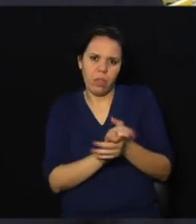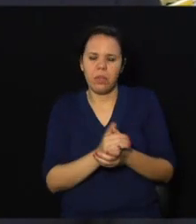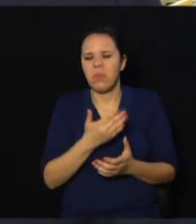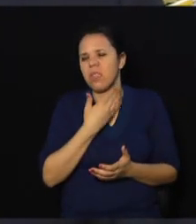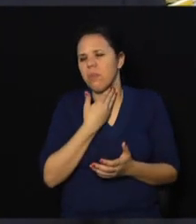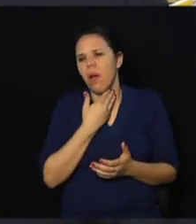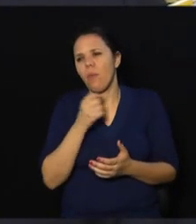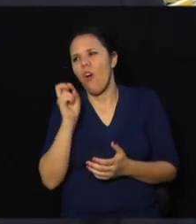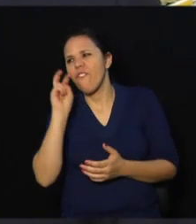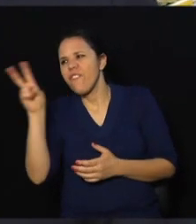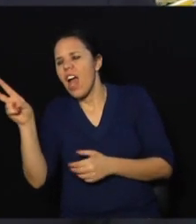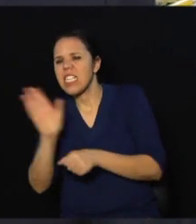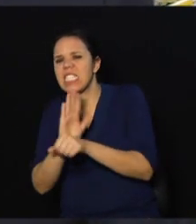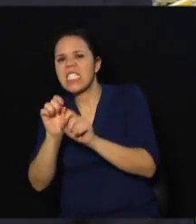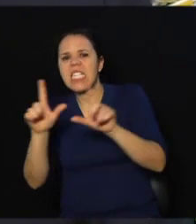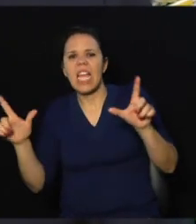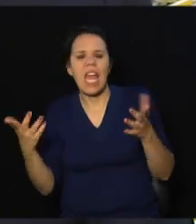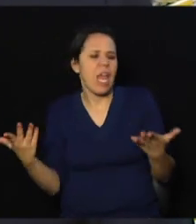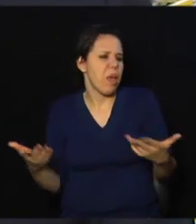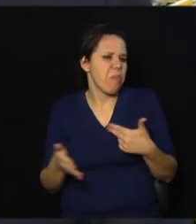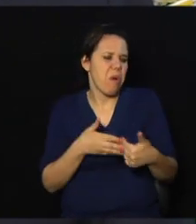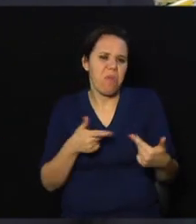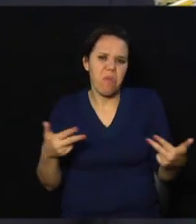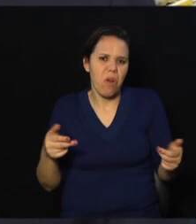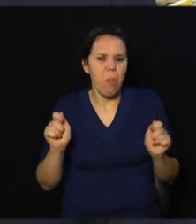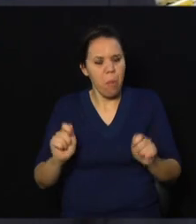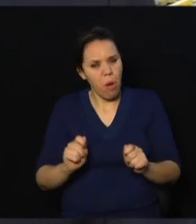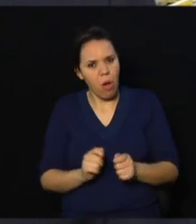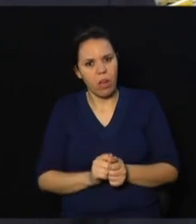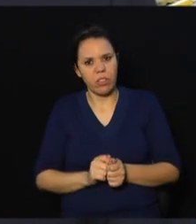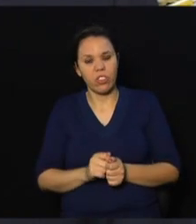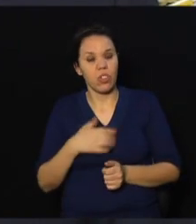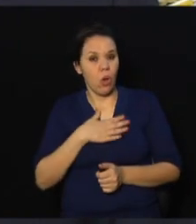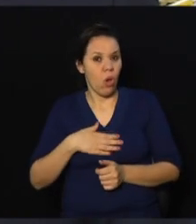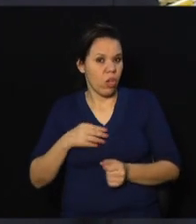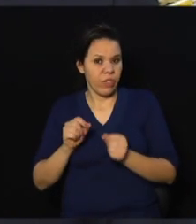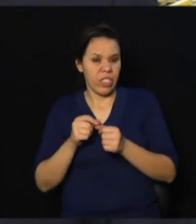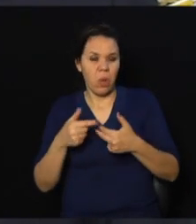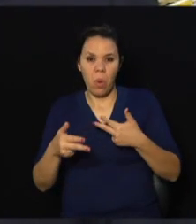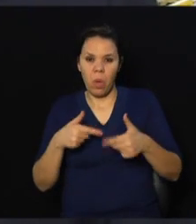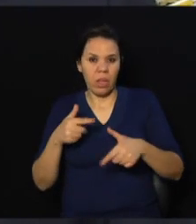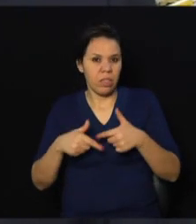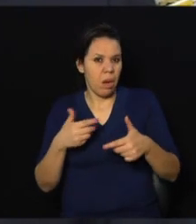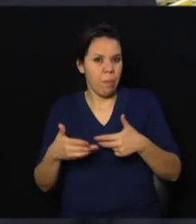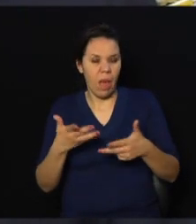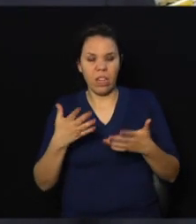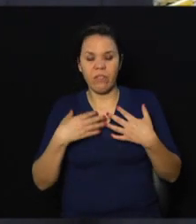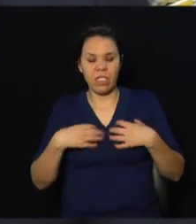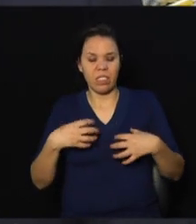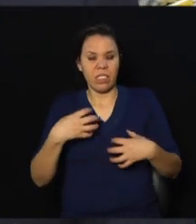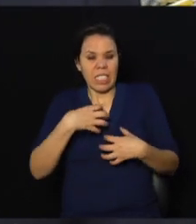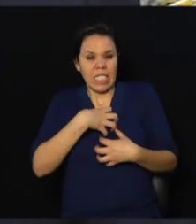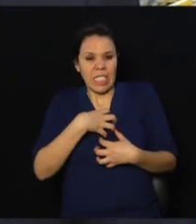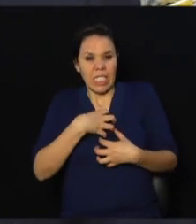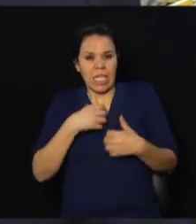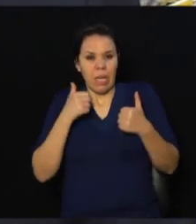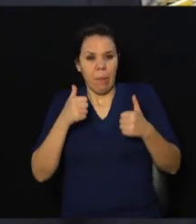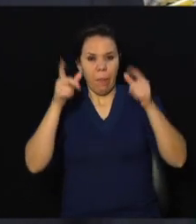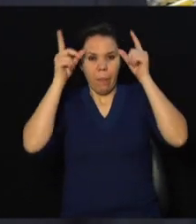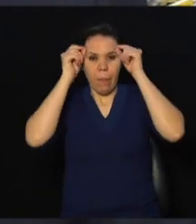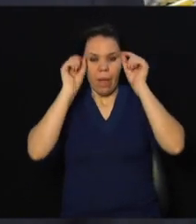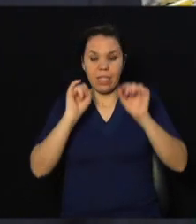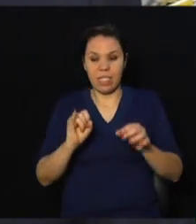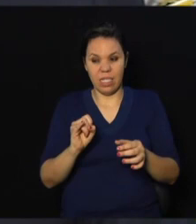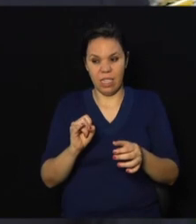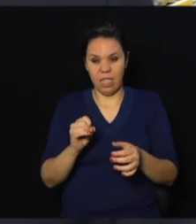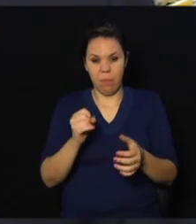eu gosto de um filme, vá assistir um filme. Né? Se você gosta de fazer qualquer outra atividade que te relaxe, é importante. Agora, se isso mesmo assim